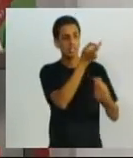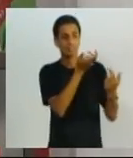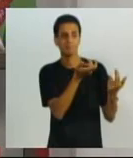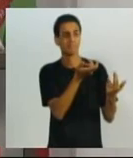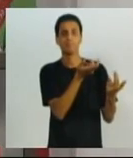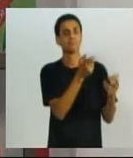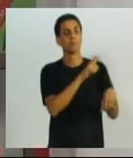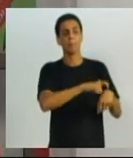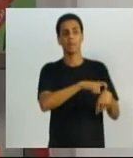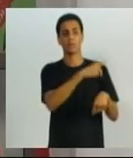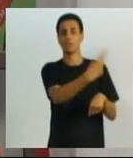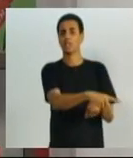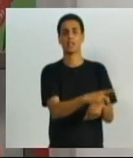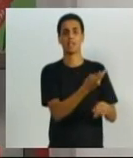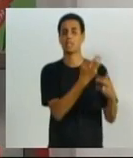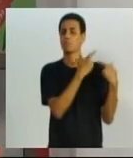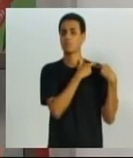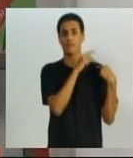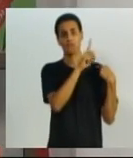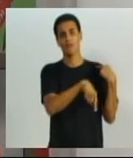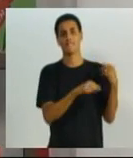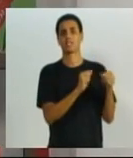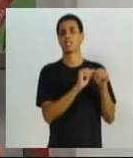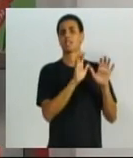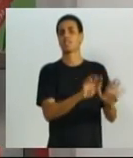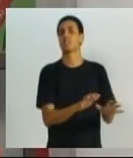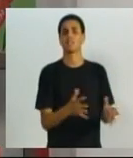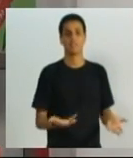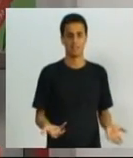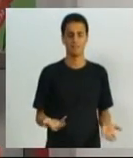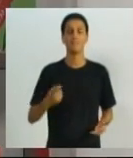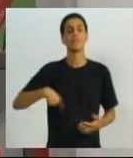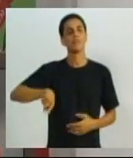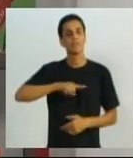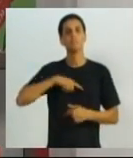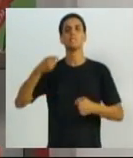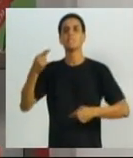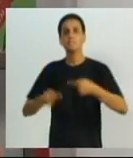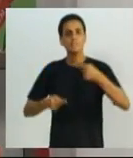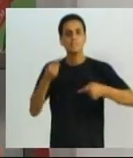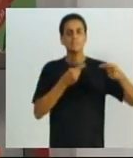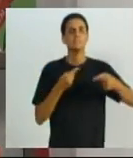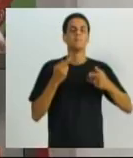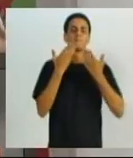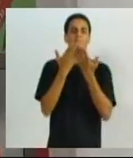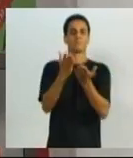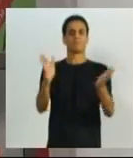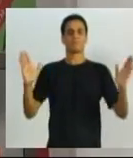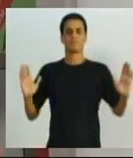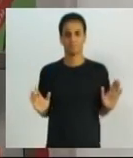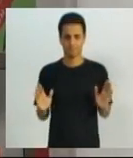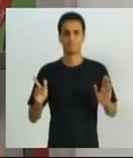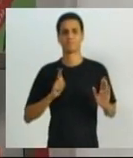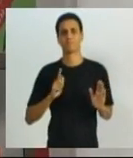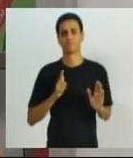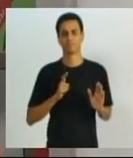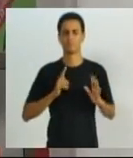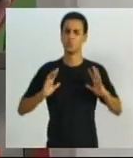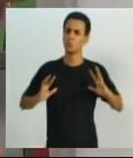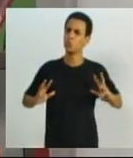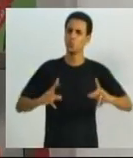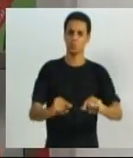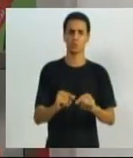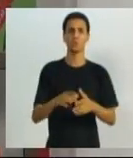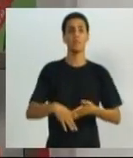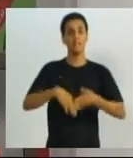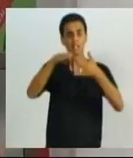a função naquele momento. Então, a gente precisa dar condições de um debate, de uma participação mais intensa de todos, para que todos, mesmo o líder comunitário que não